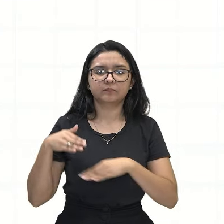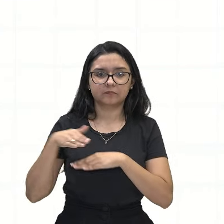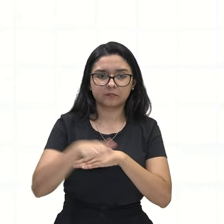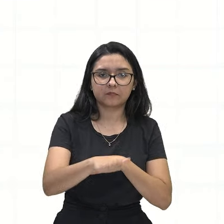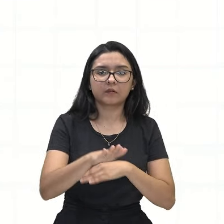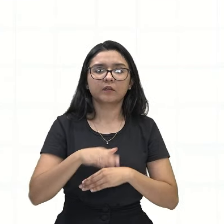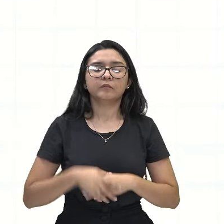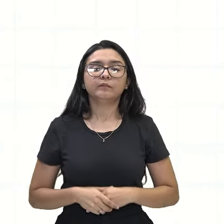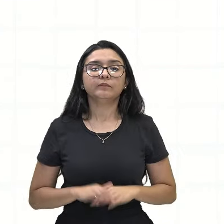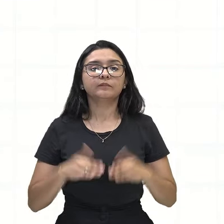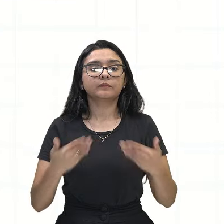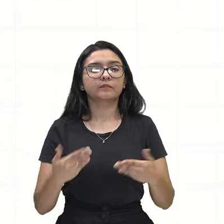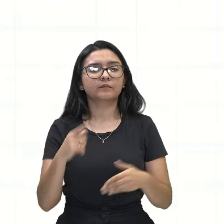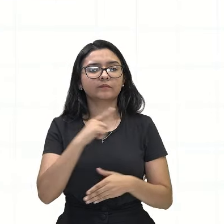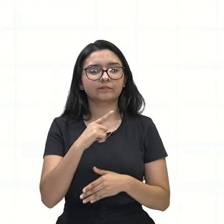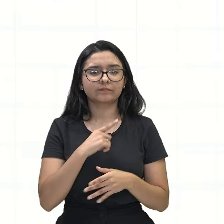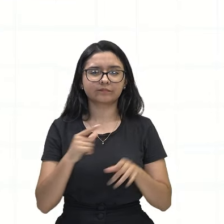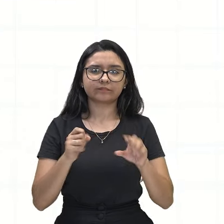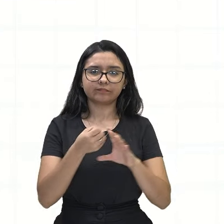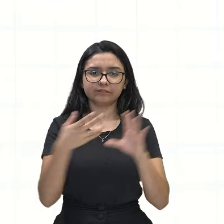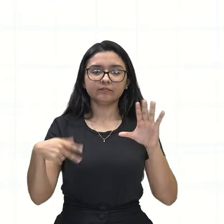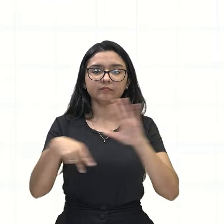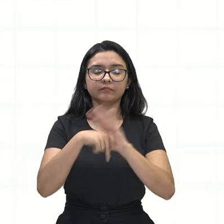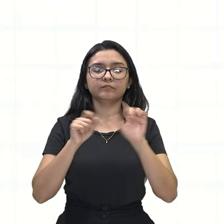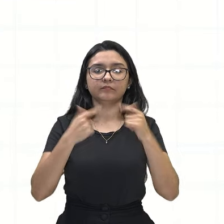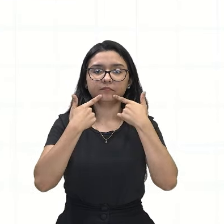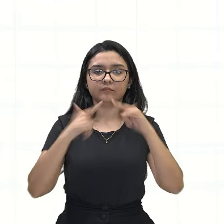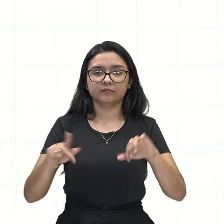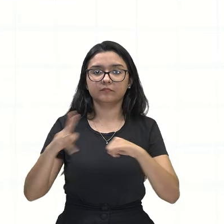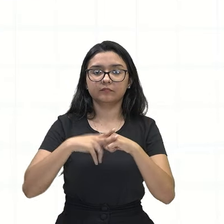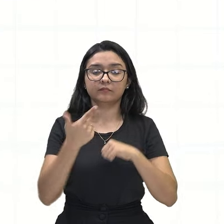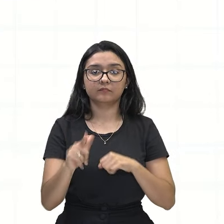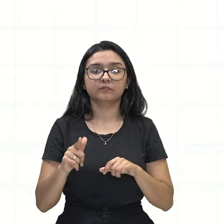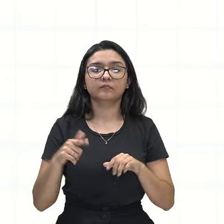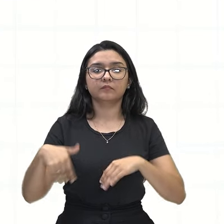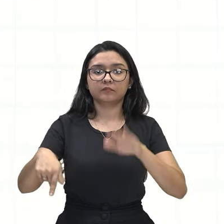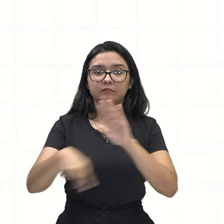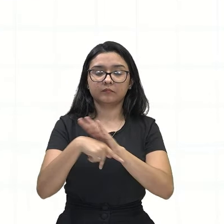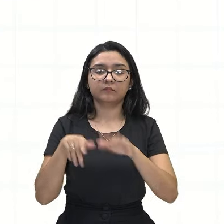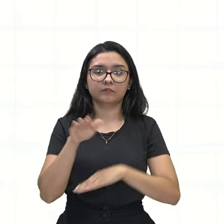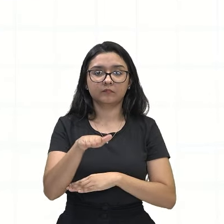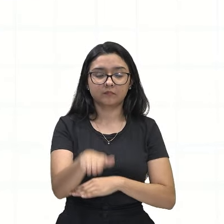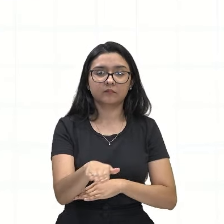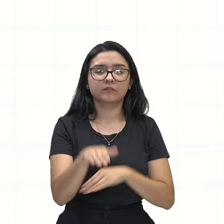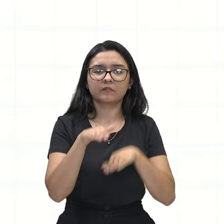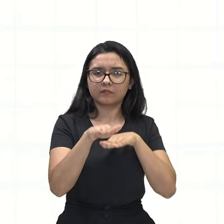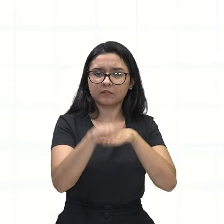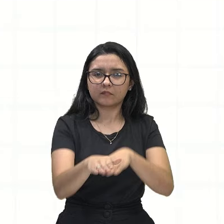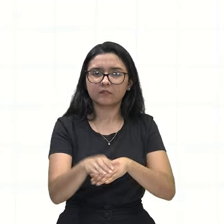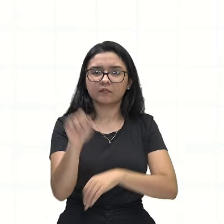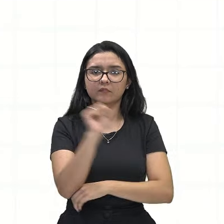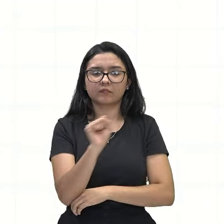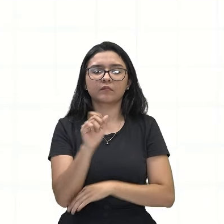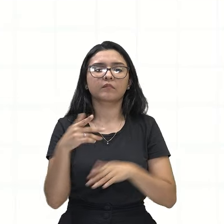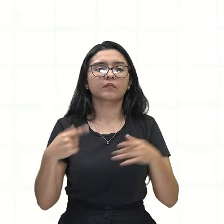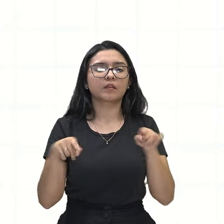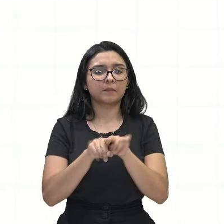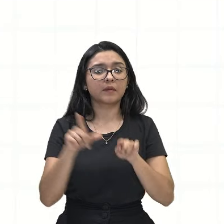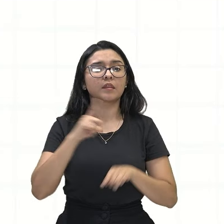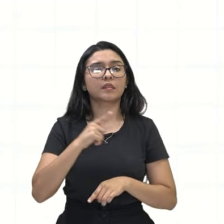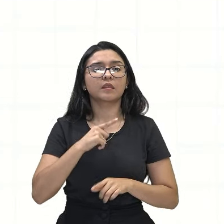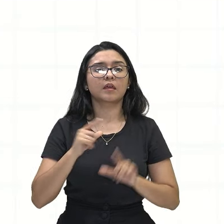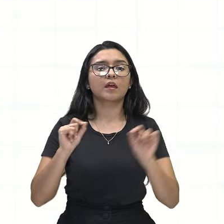Além dessa linguagem não verbal no trânsito, há também os sinais com a mão